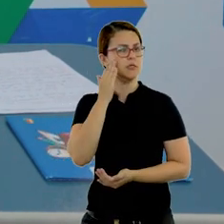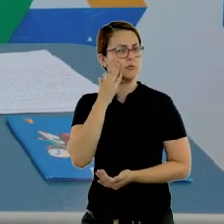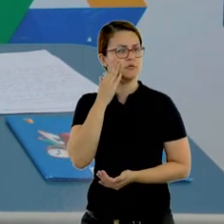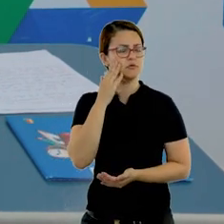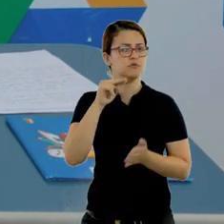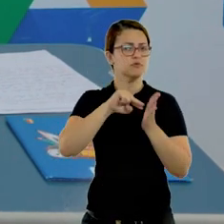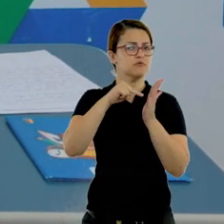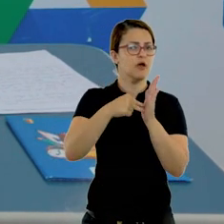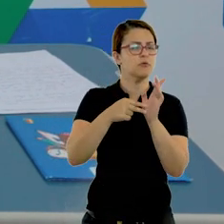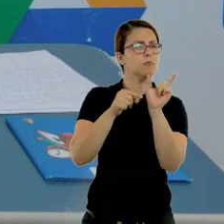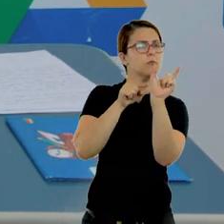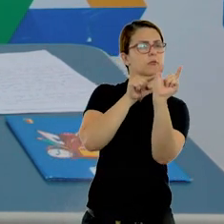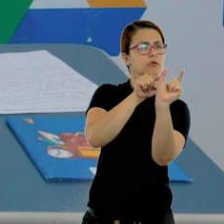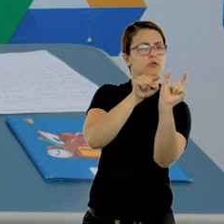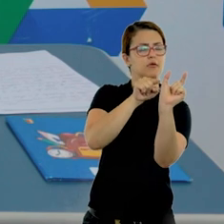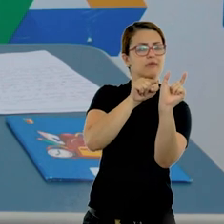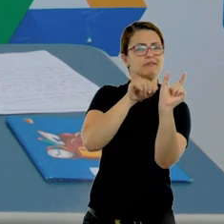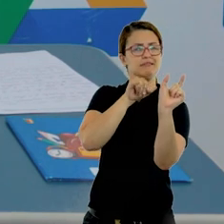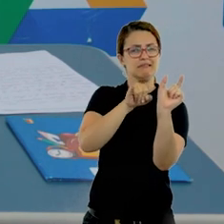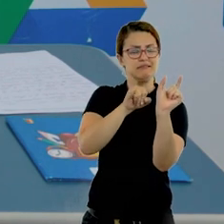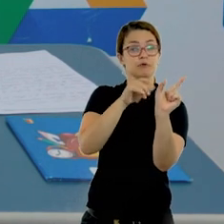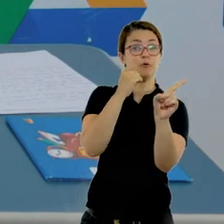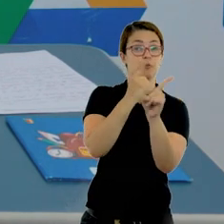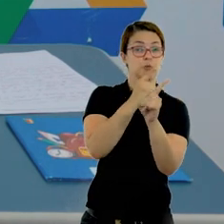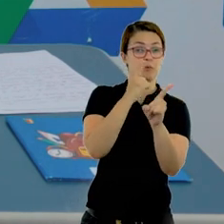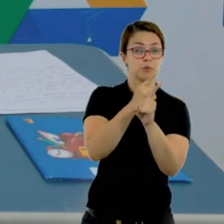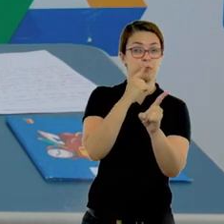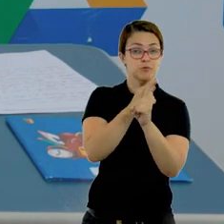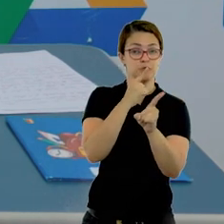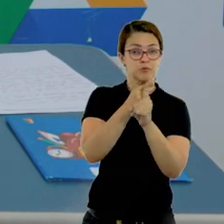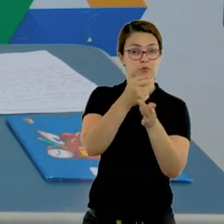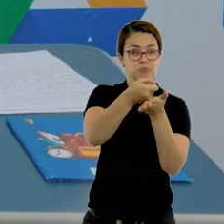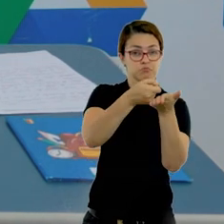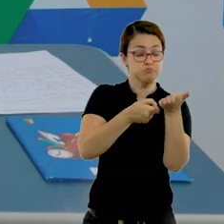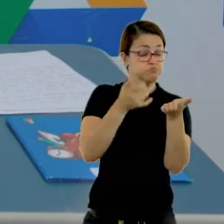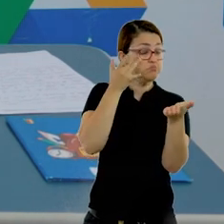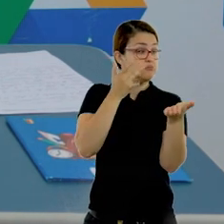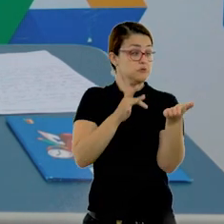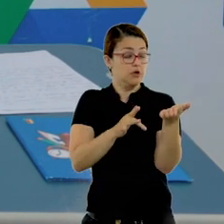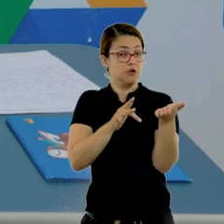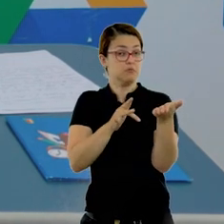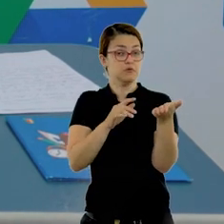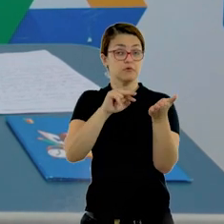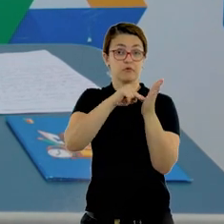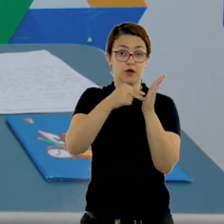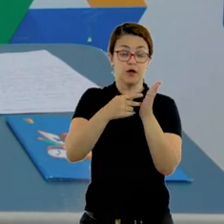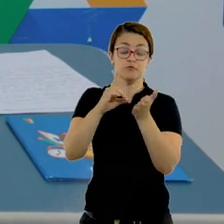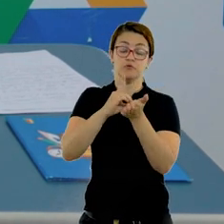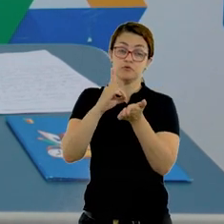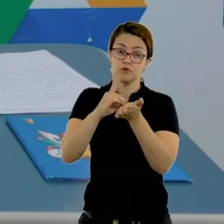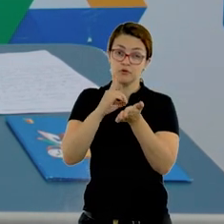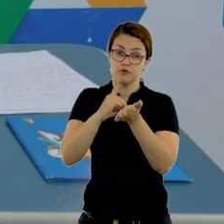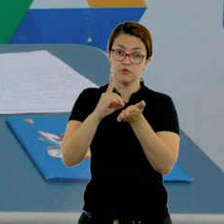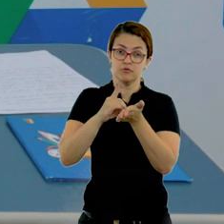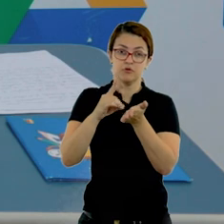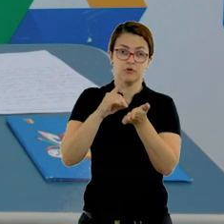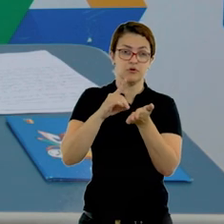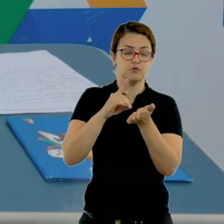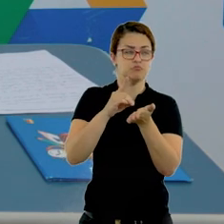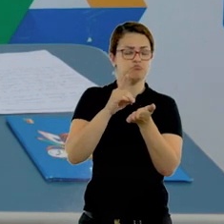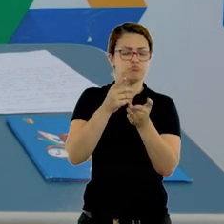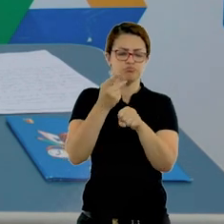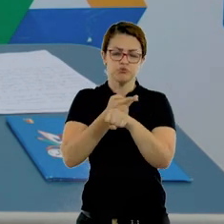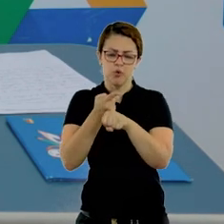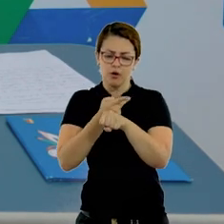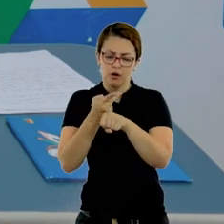o significado das palavras, tá bom? Então, se você encontrou alguma palavra no texto que você não conhece o significado, pesquisa no dicionário o significado da palavra,